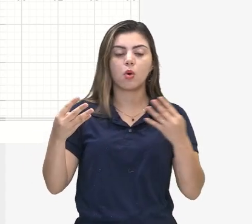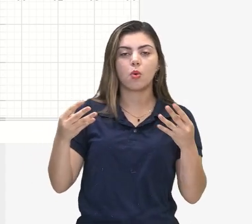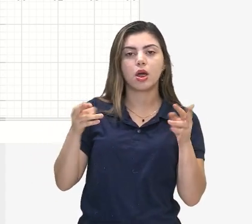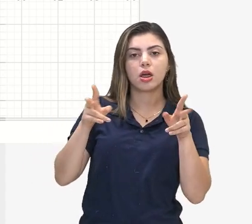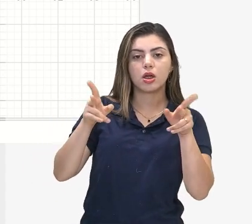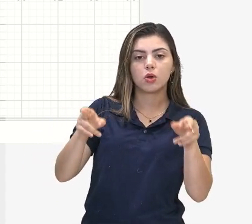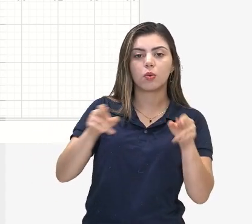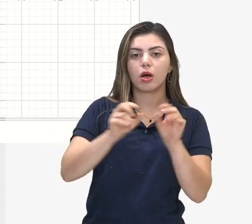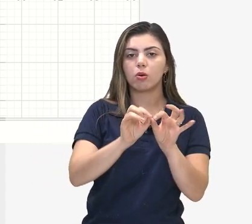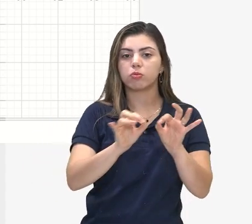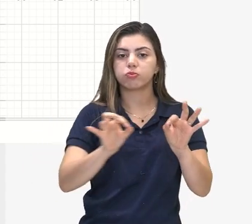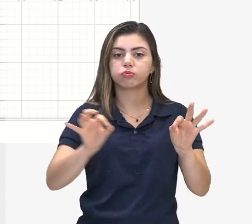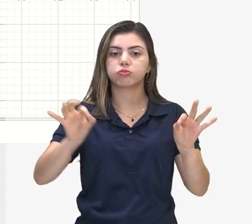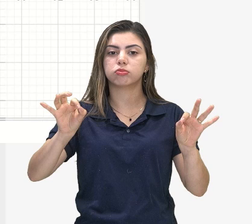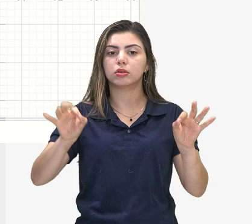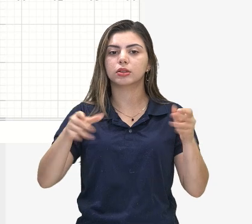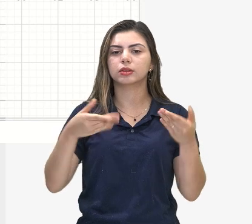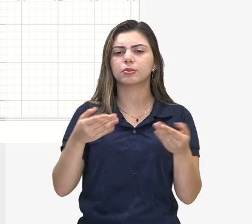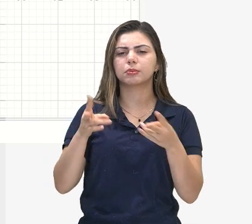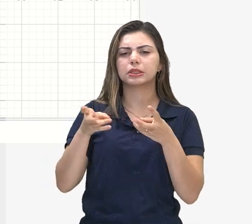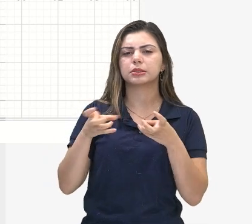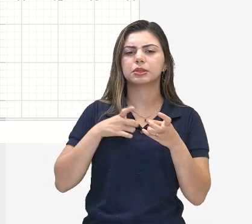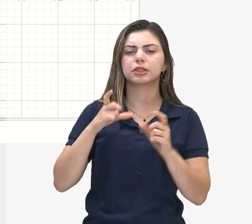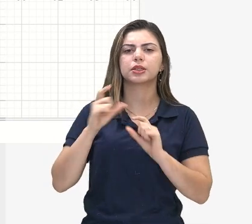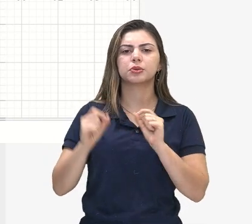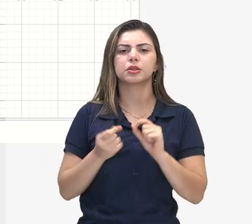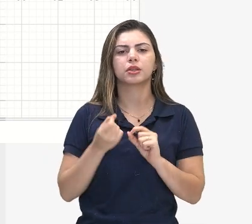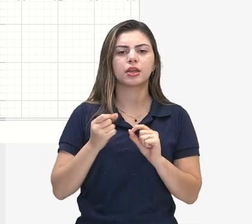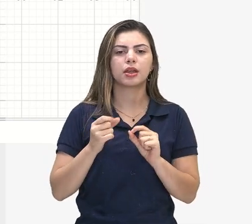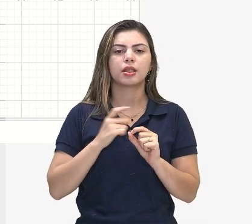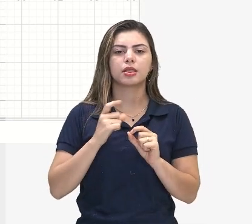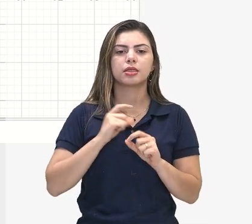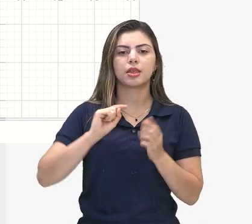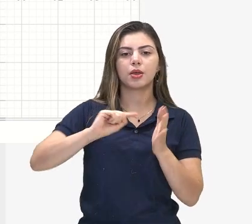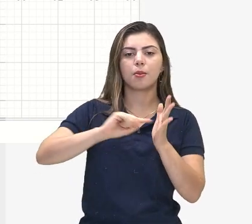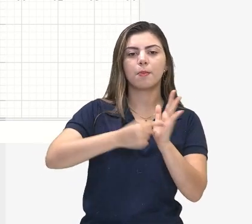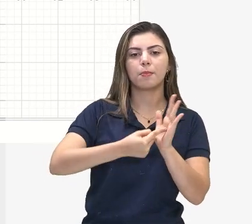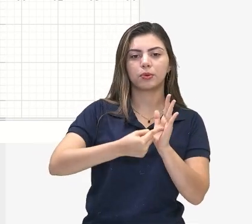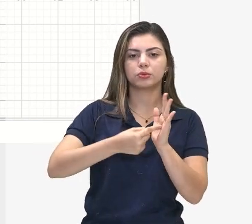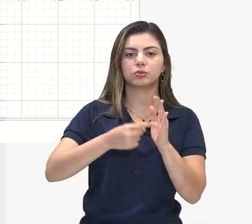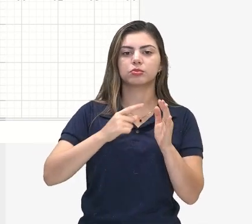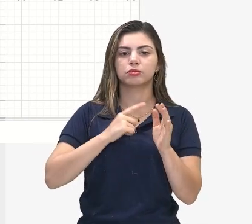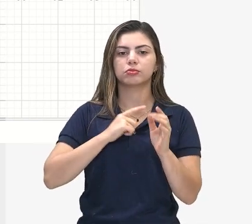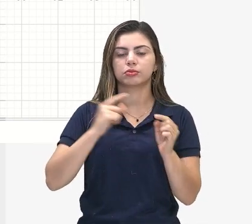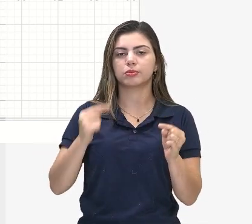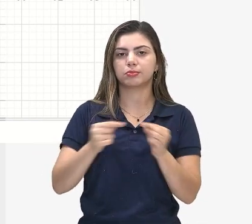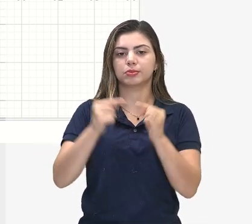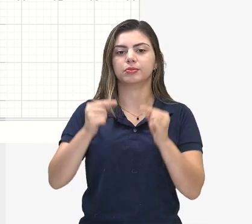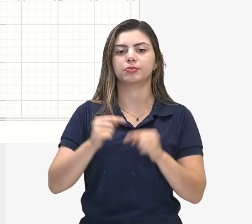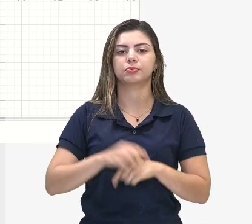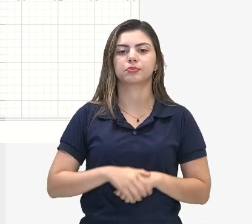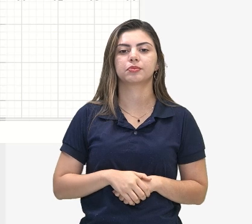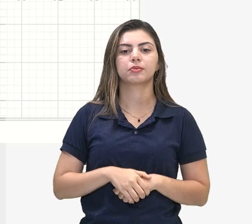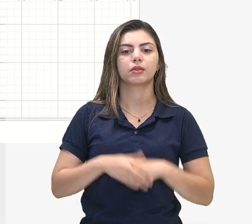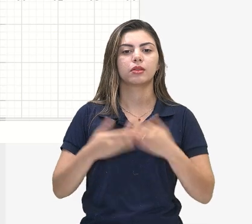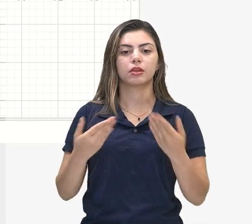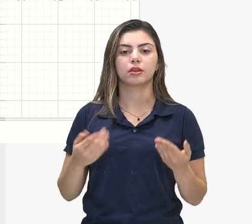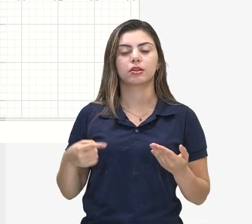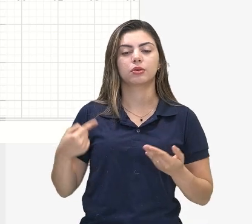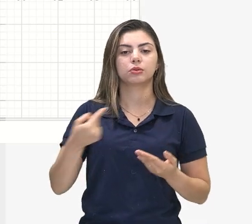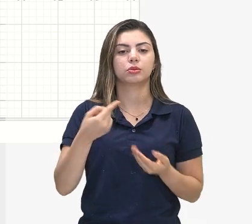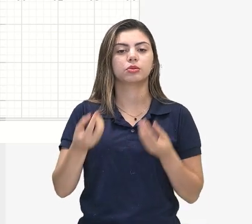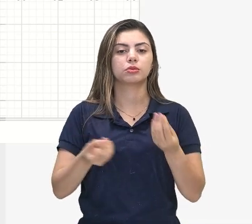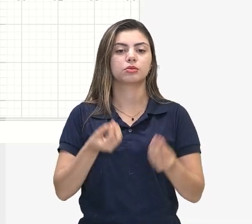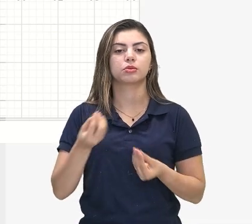uma tangente interna à outra, mas elas são tangentes, elas possuem um ponto em comum. E olha só, à medida em que nós pegamos